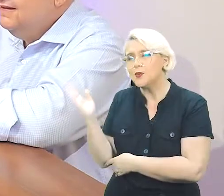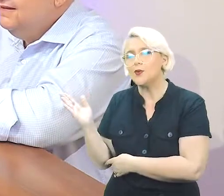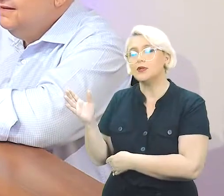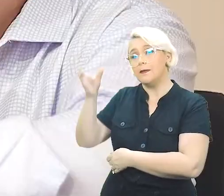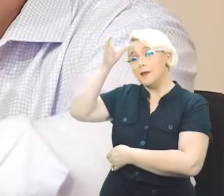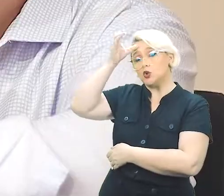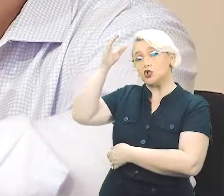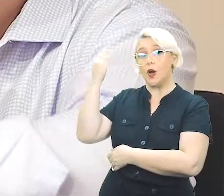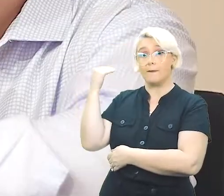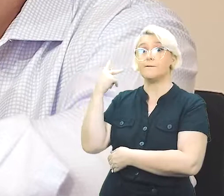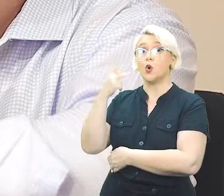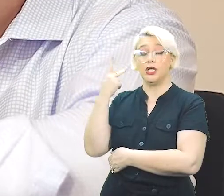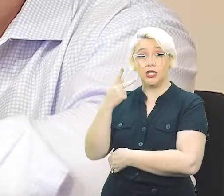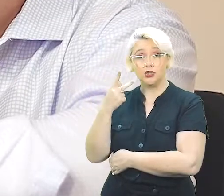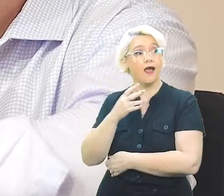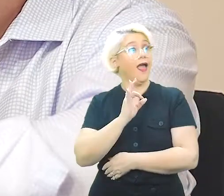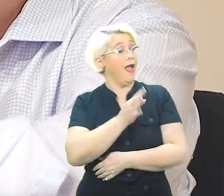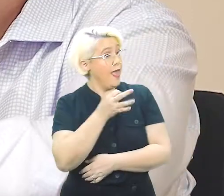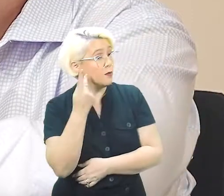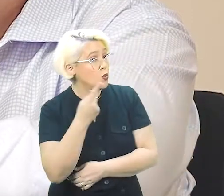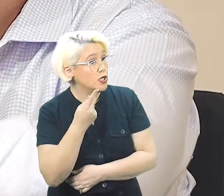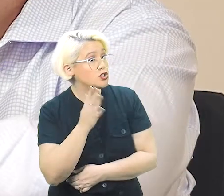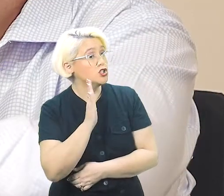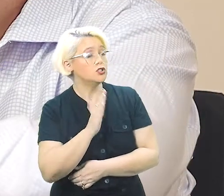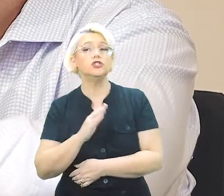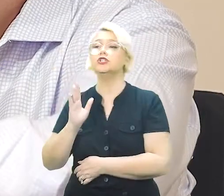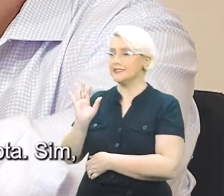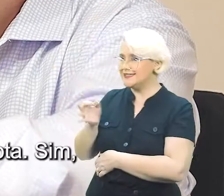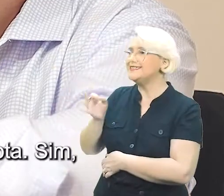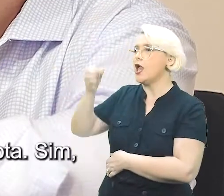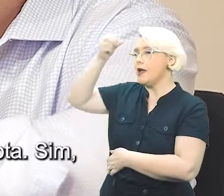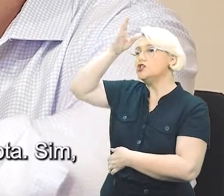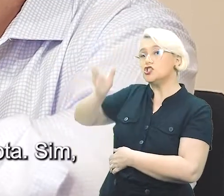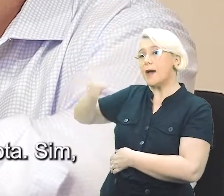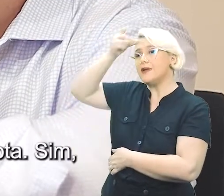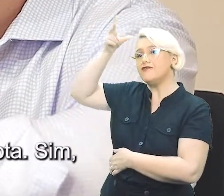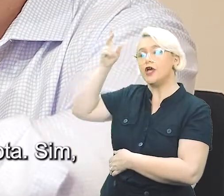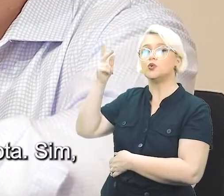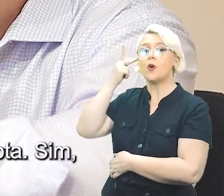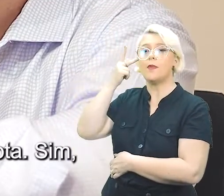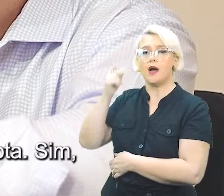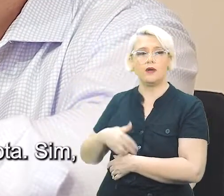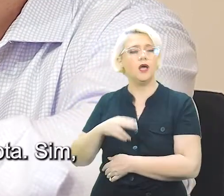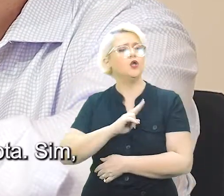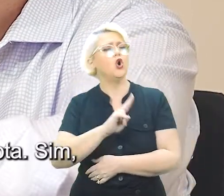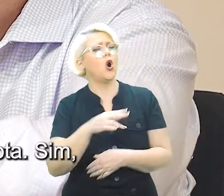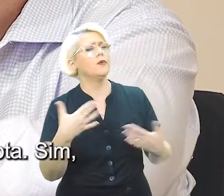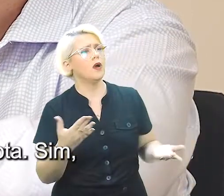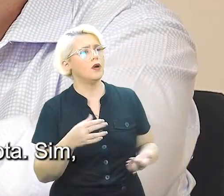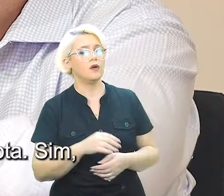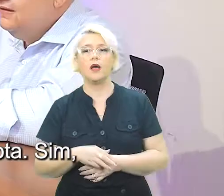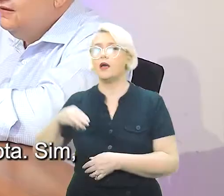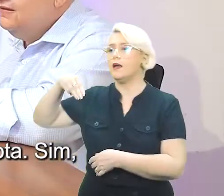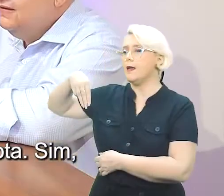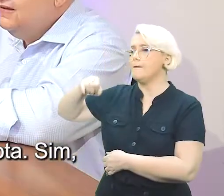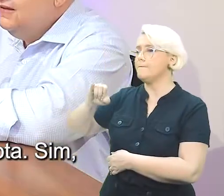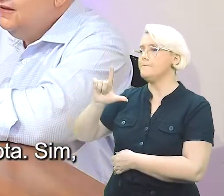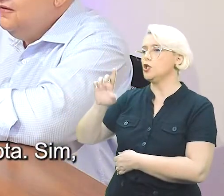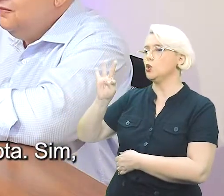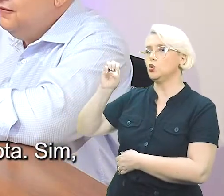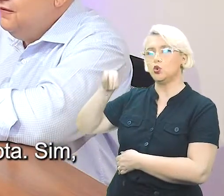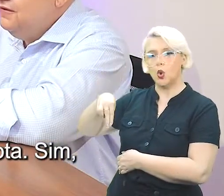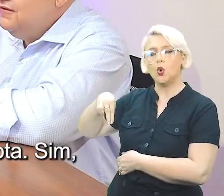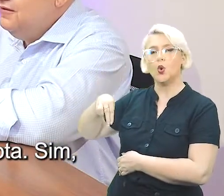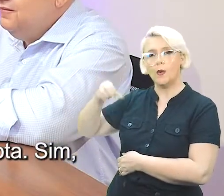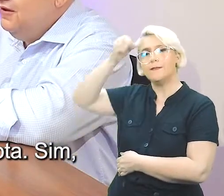era político. Era político? Até prefeito de São Paulo. Ah, era? Como é que ele chamava? Milton Improta.